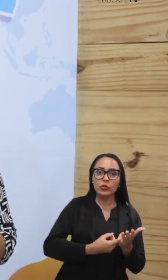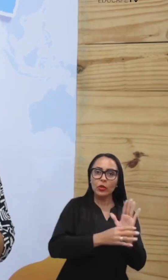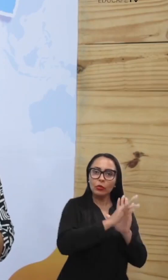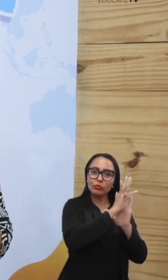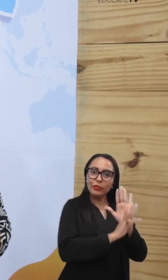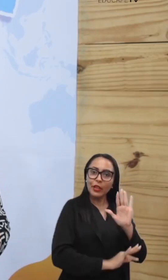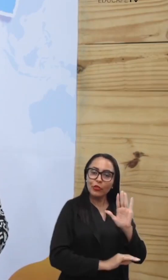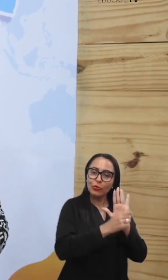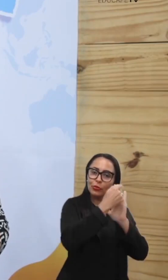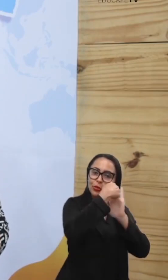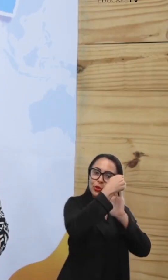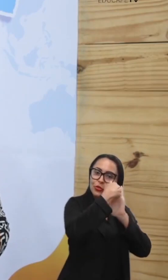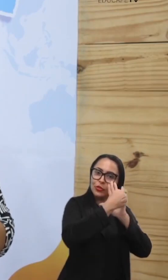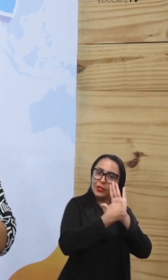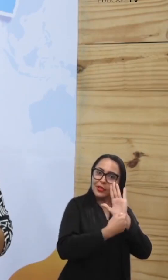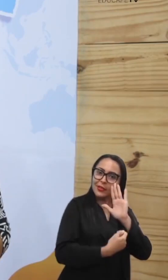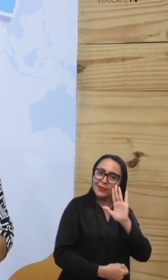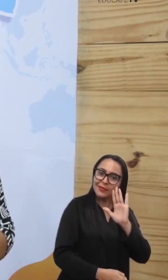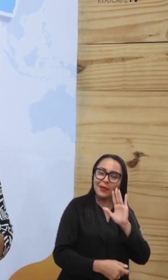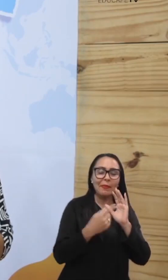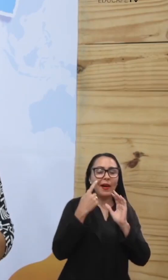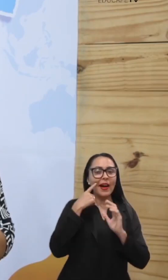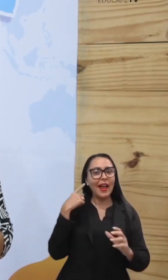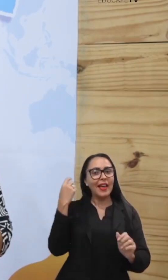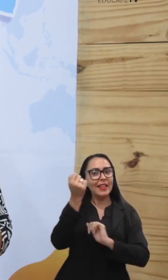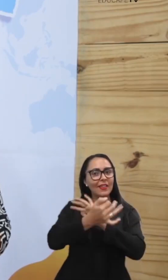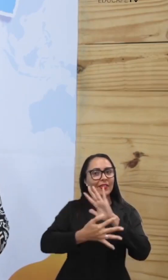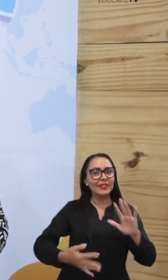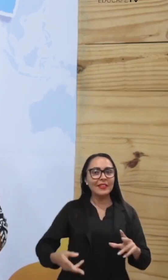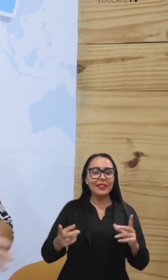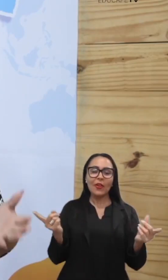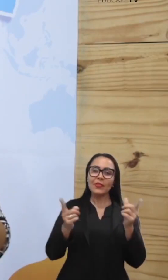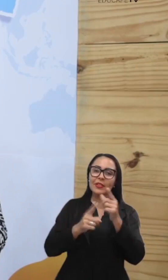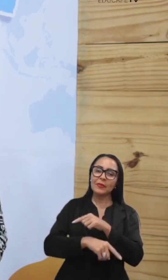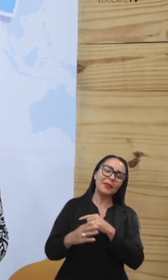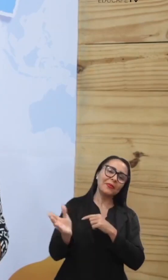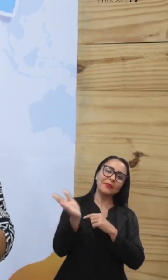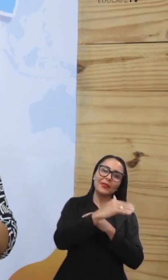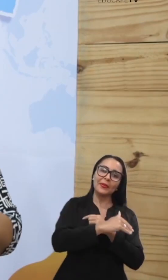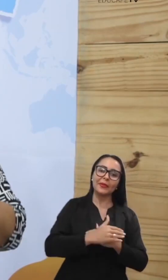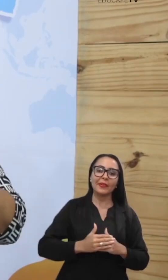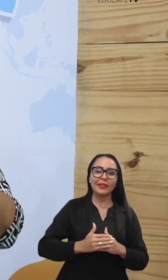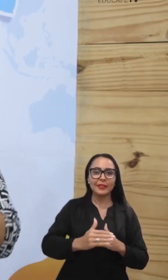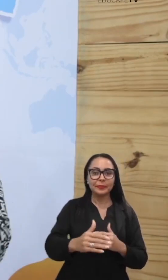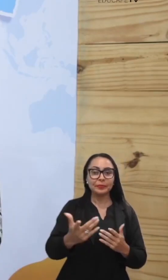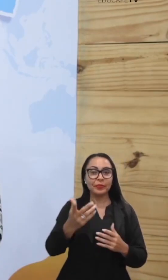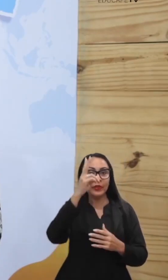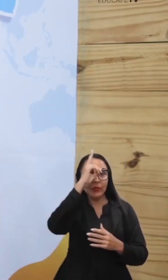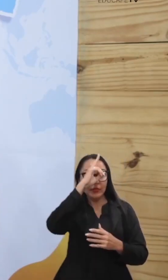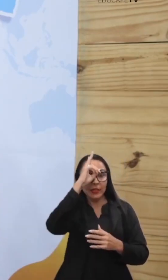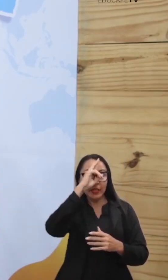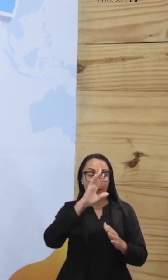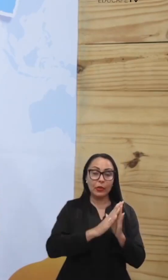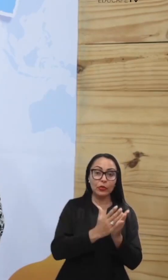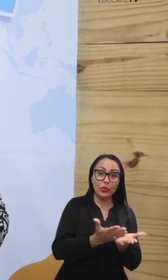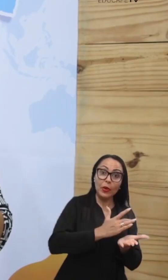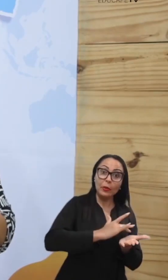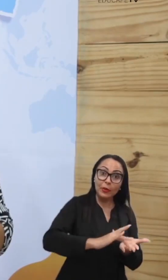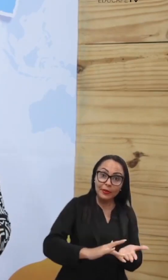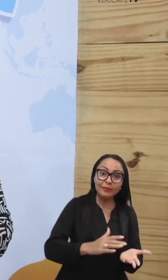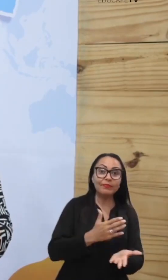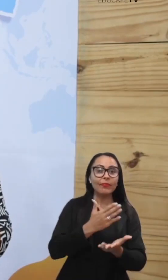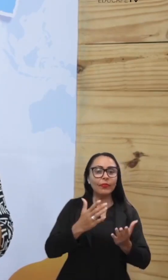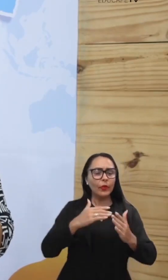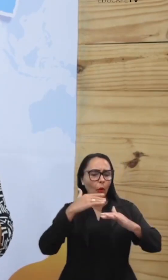na modalidade escrita para a língua de sinais e vice-versa. Vamos lá começar? Você lembra lá do seu e-book? O e-book